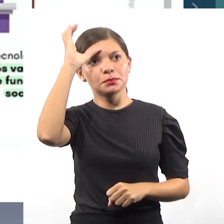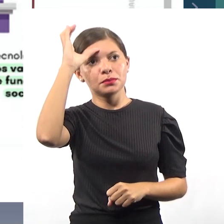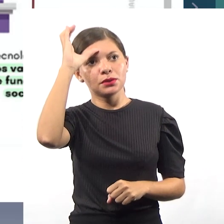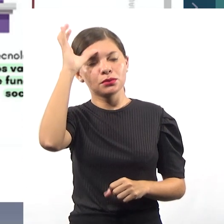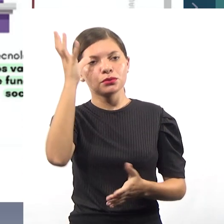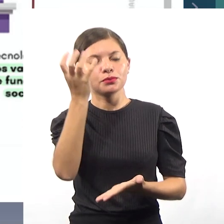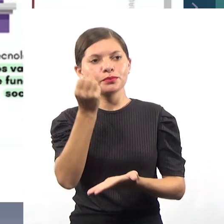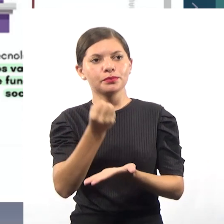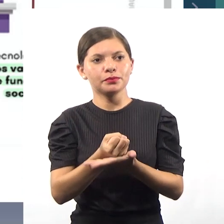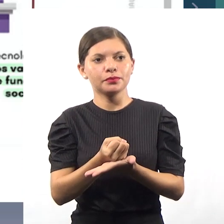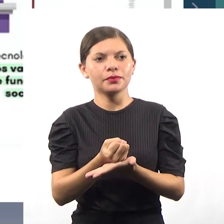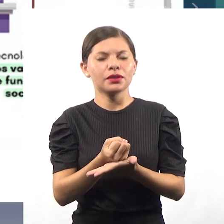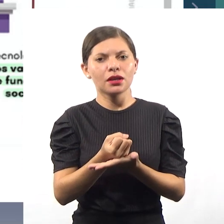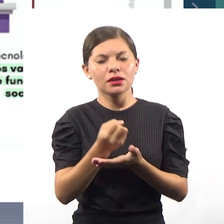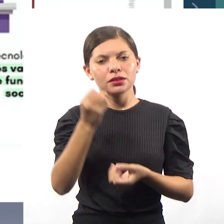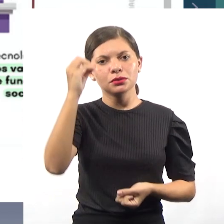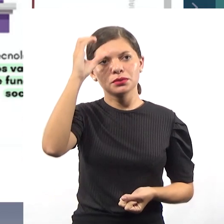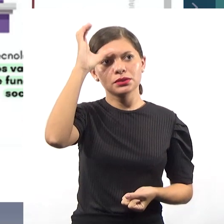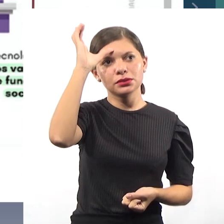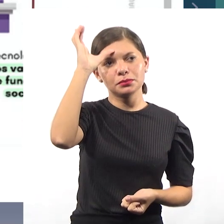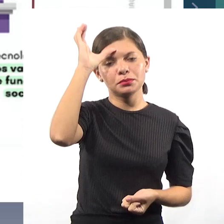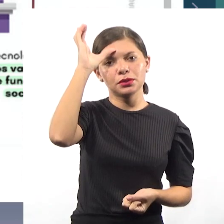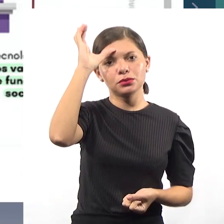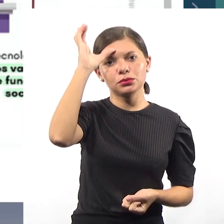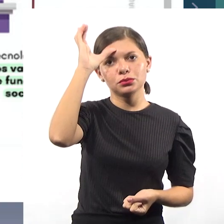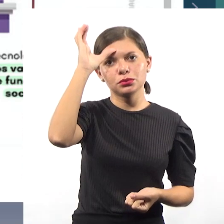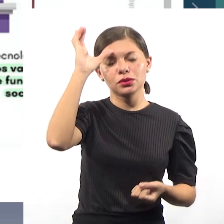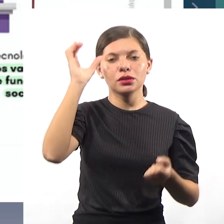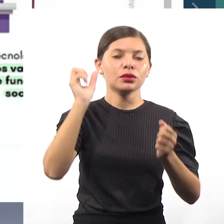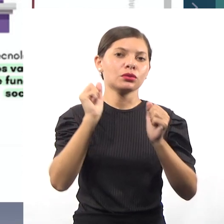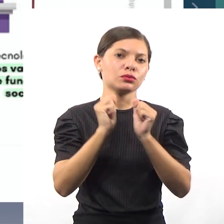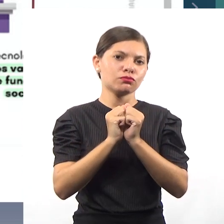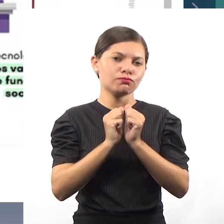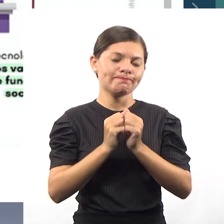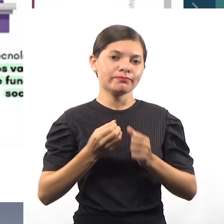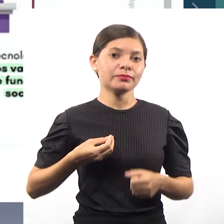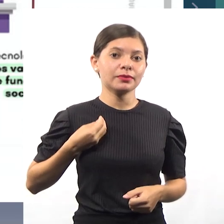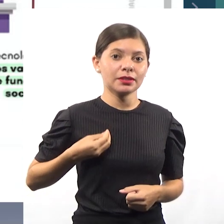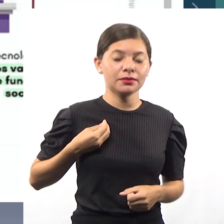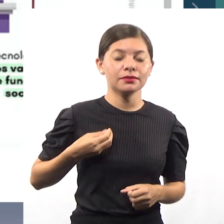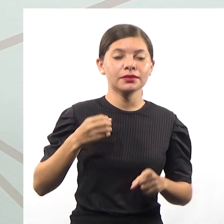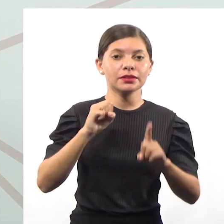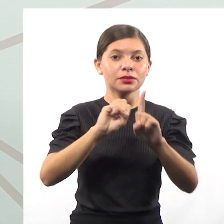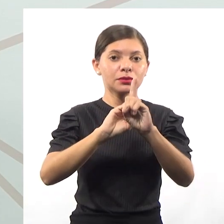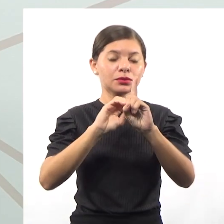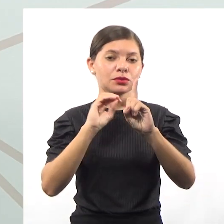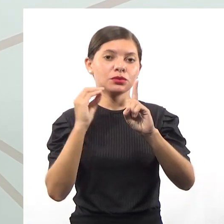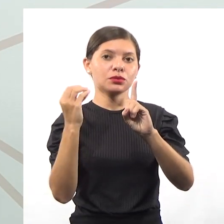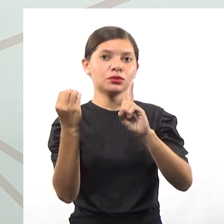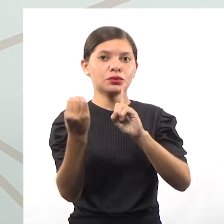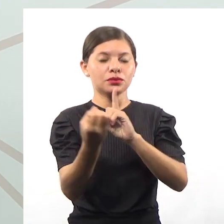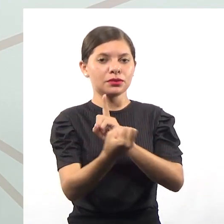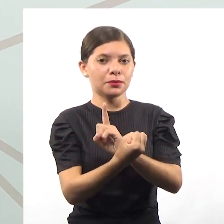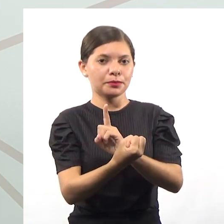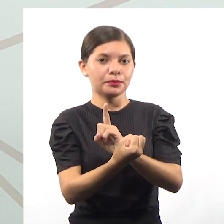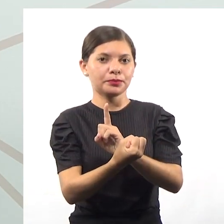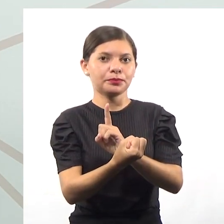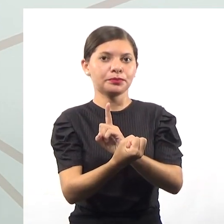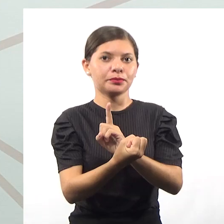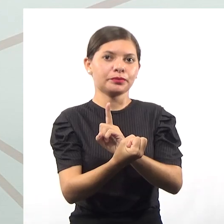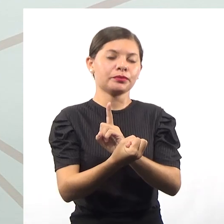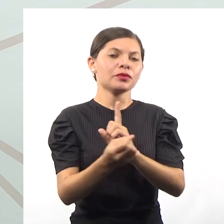mas esses conhecimentos, eles vão se assentar na vida social. Portanto, a intenção,